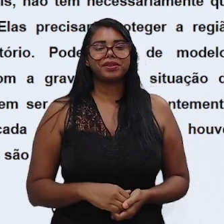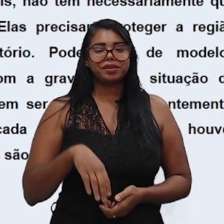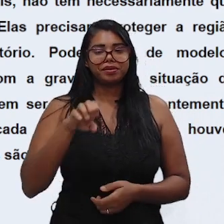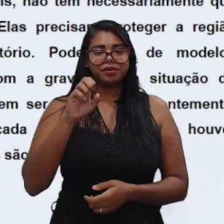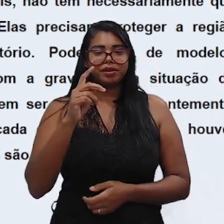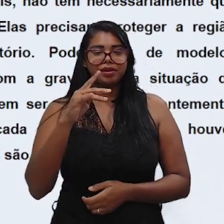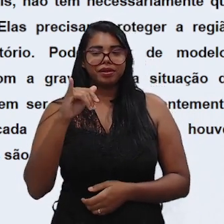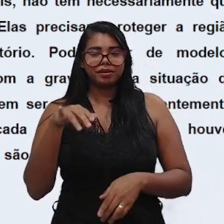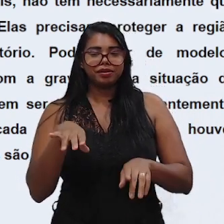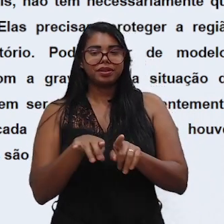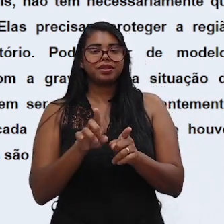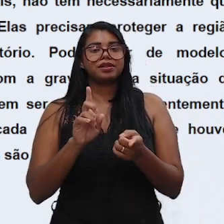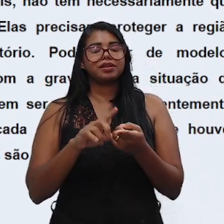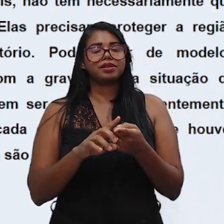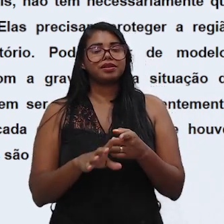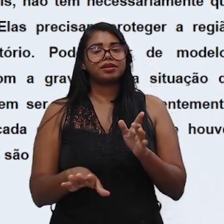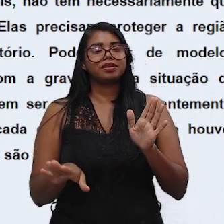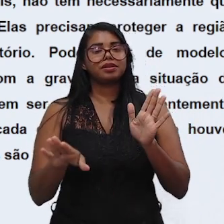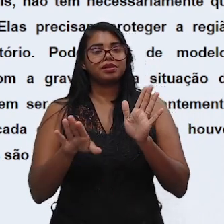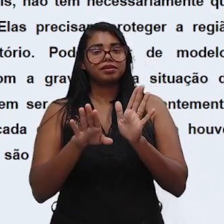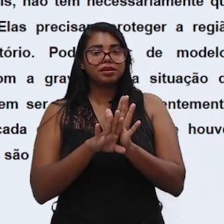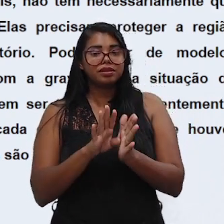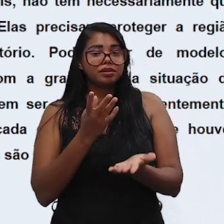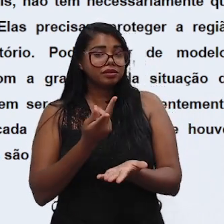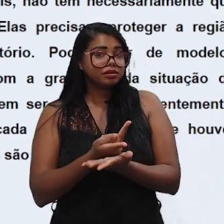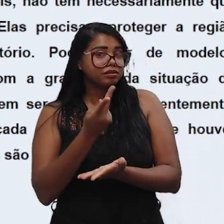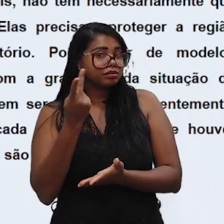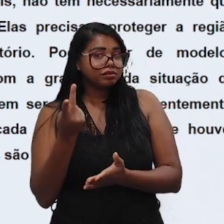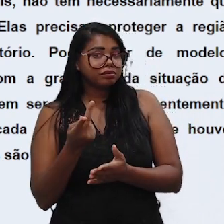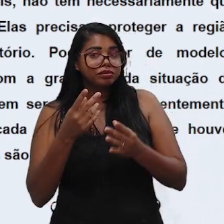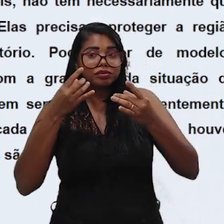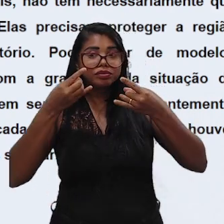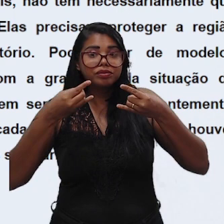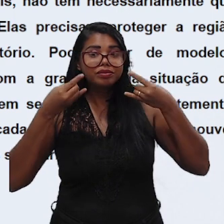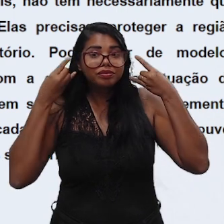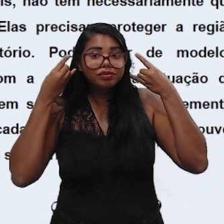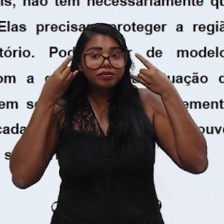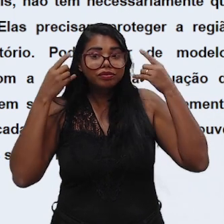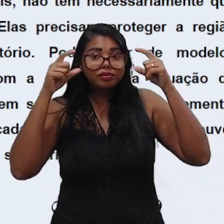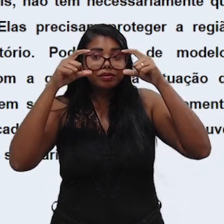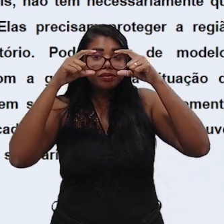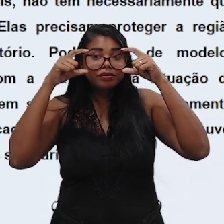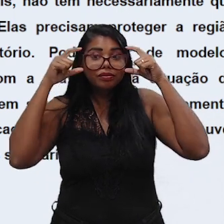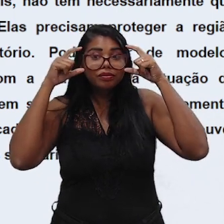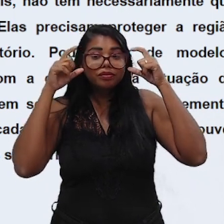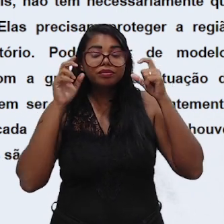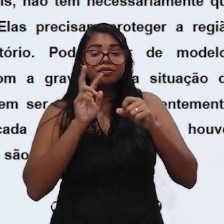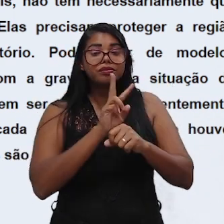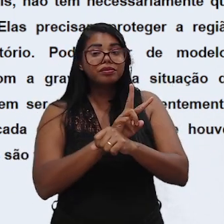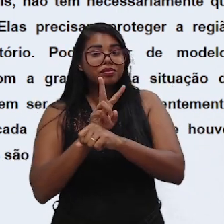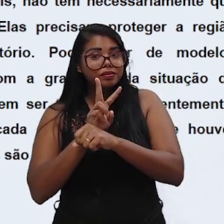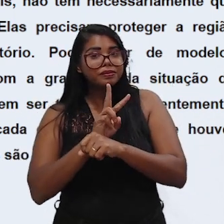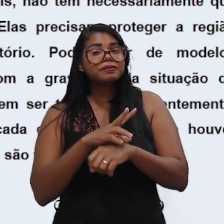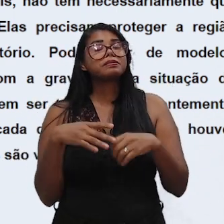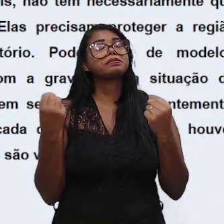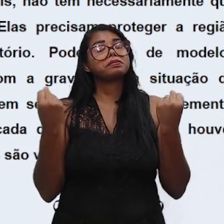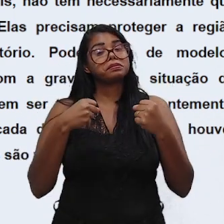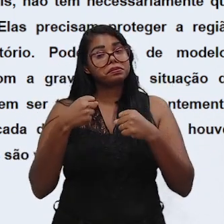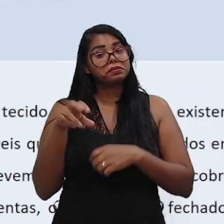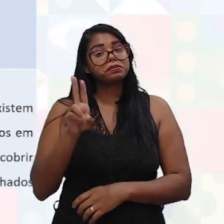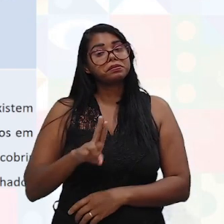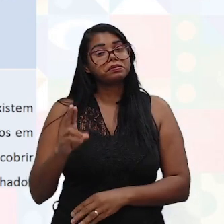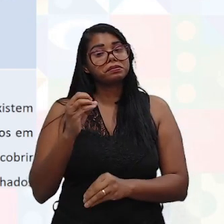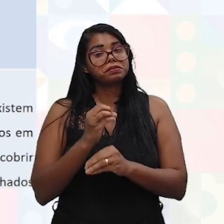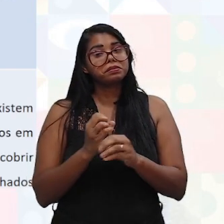não vou chegar no material de obra rara sem máscara descartável, sem óculos de proteção. Eu vou precisar utilizar